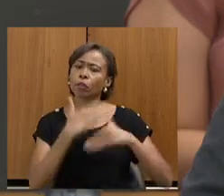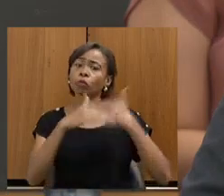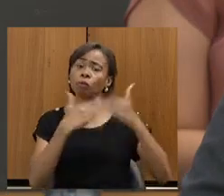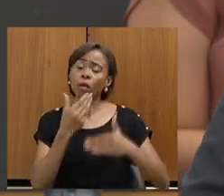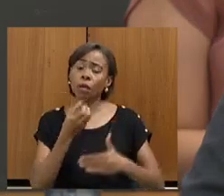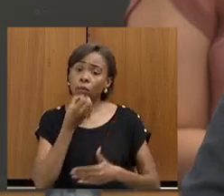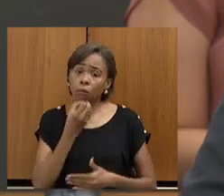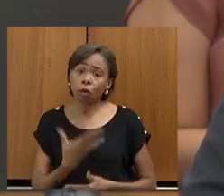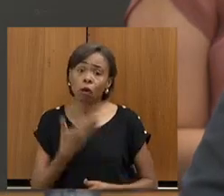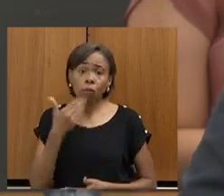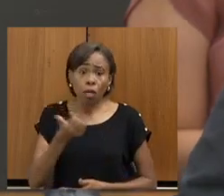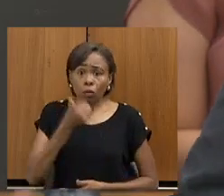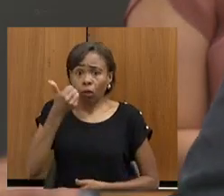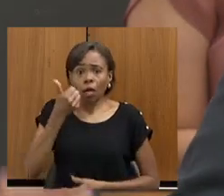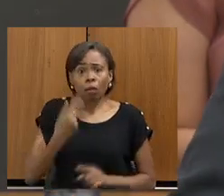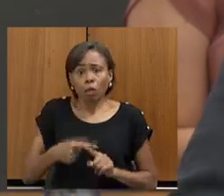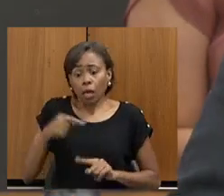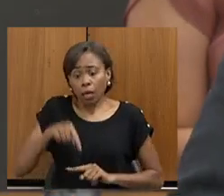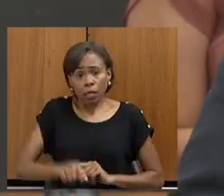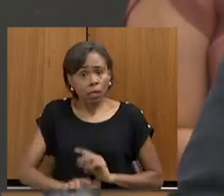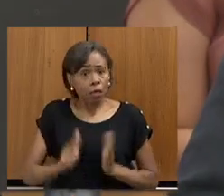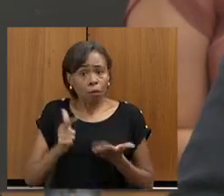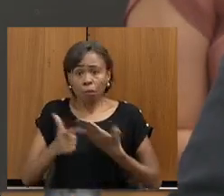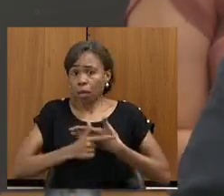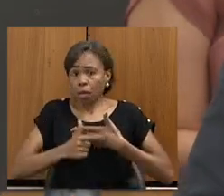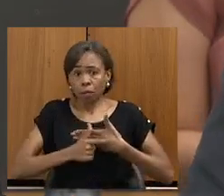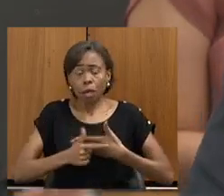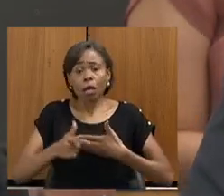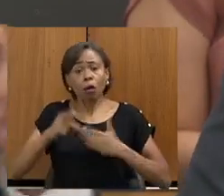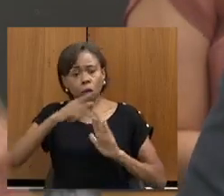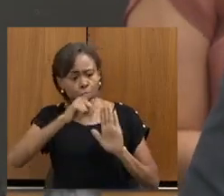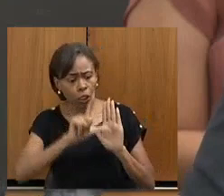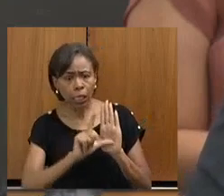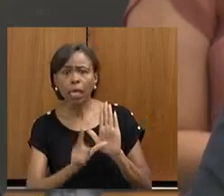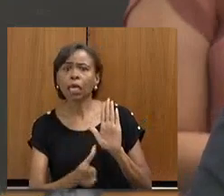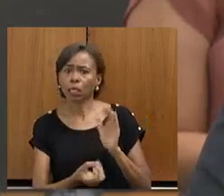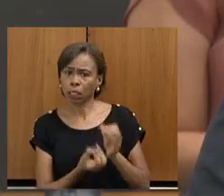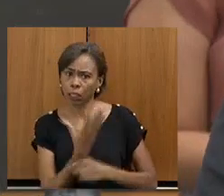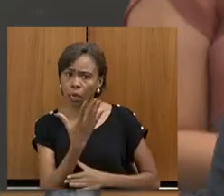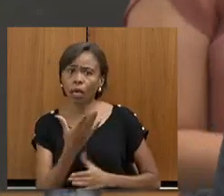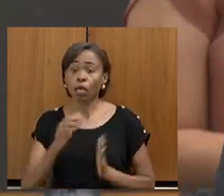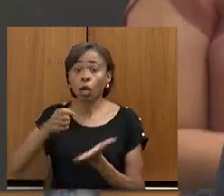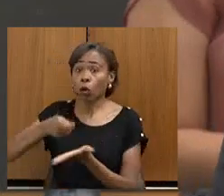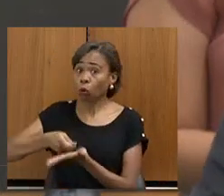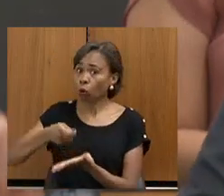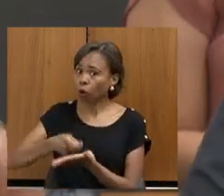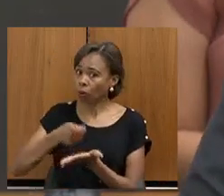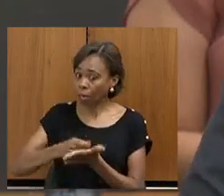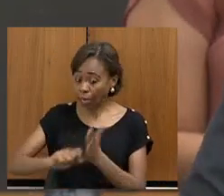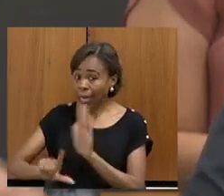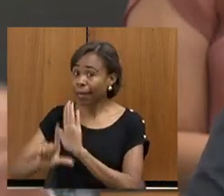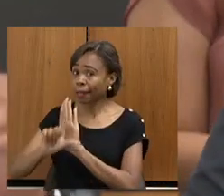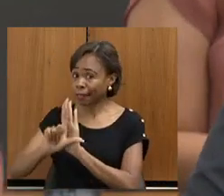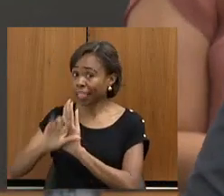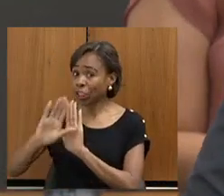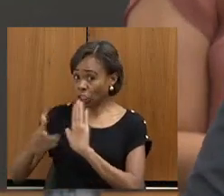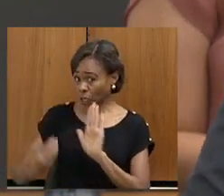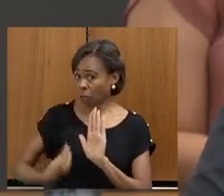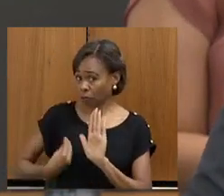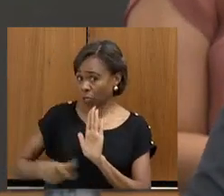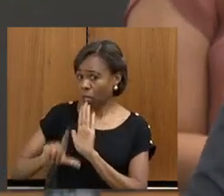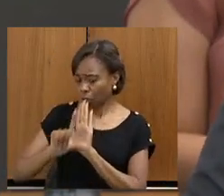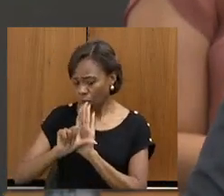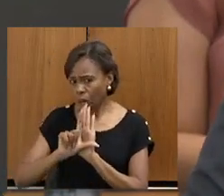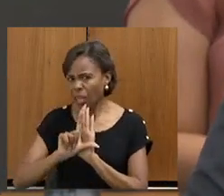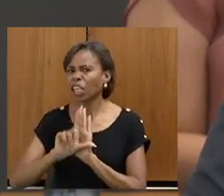o nosso papel, o papel dessa casa, é a gente propor projetos de lei e cobrar para que as leis já existentes, porque nós temos uma